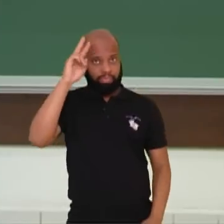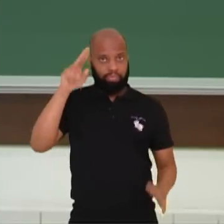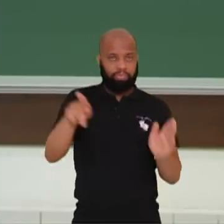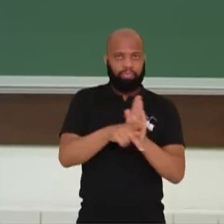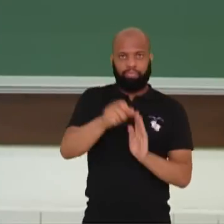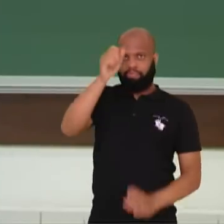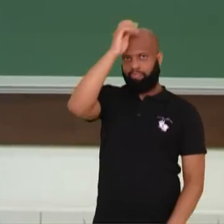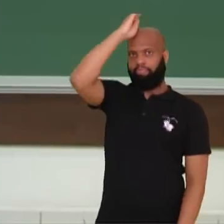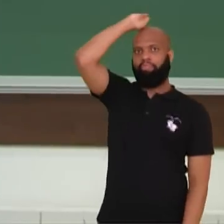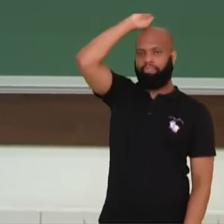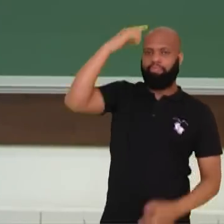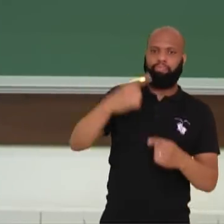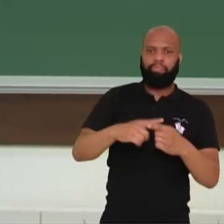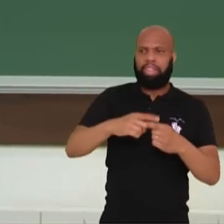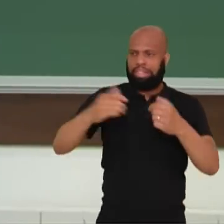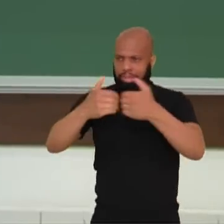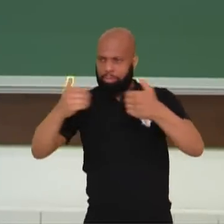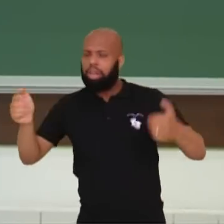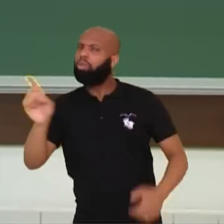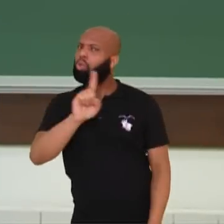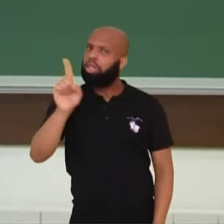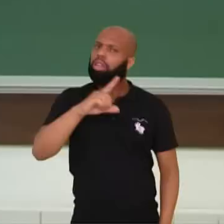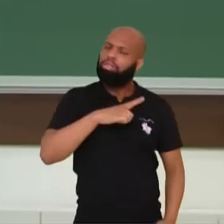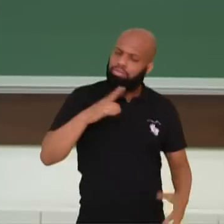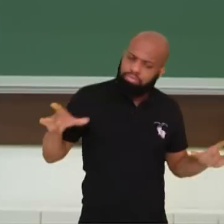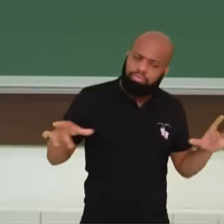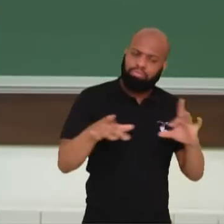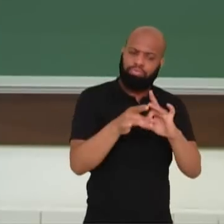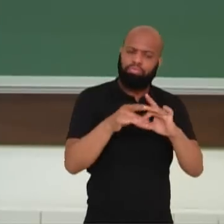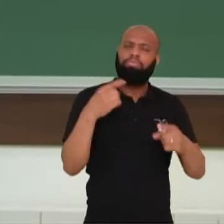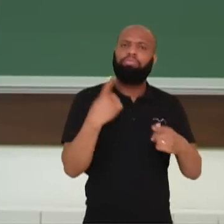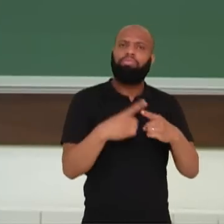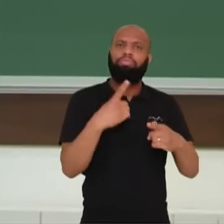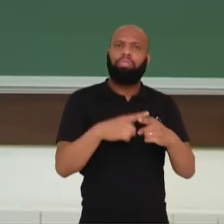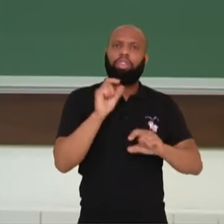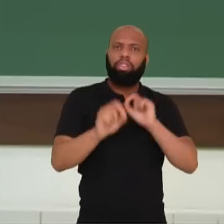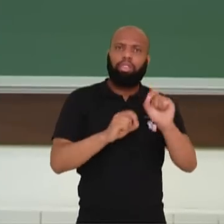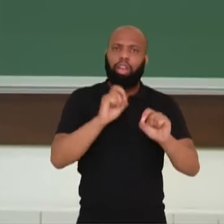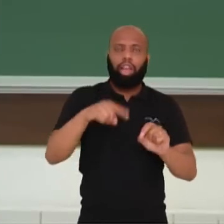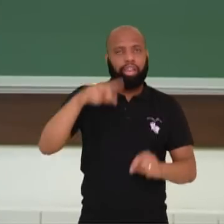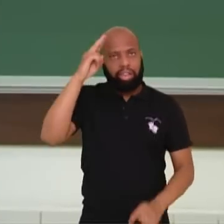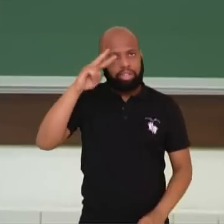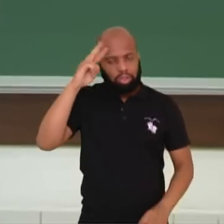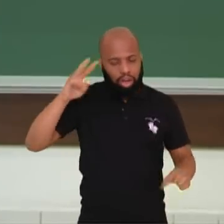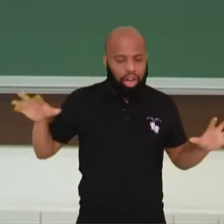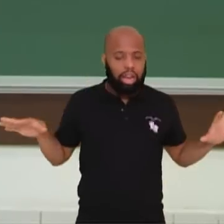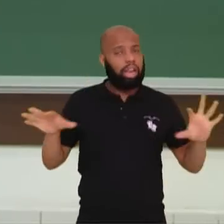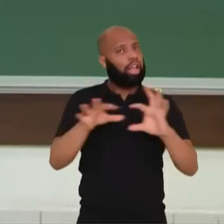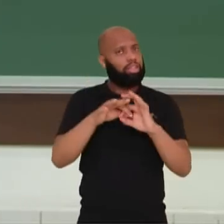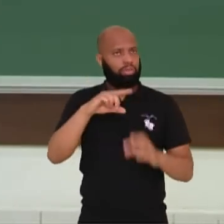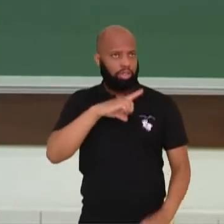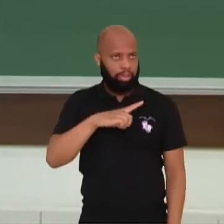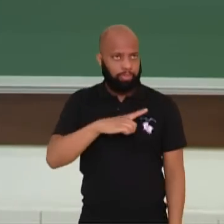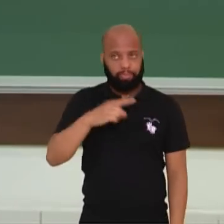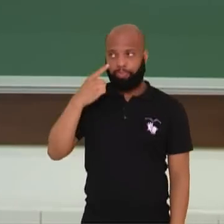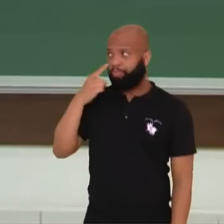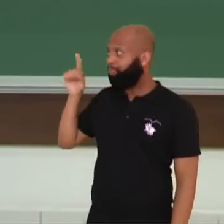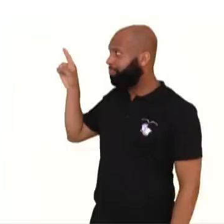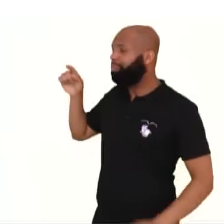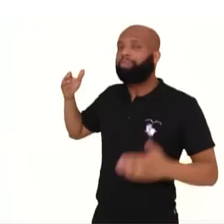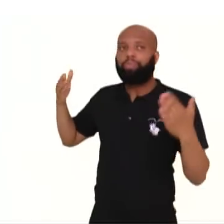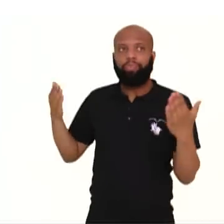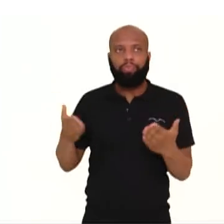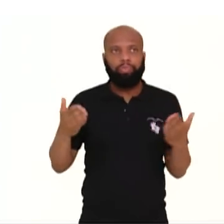à parte, né, em capítulos separados, mas são histórias que, na realidade, se entrelaçaram. Bom, a princípio, deem uma olhadinha, por favor,